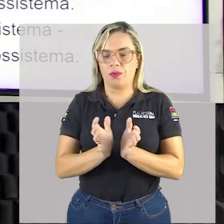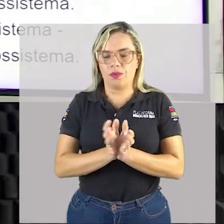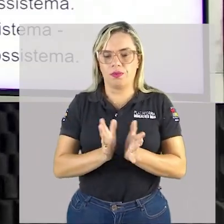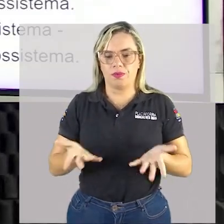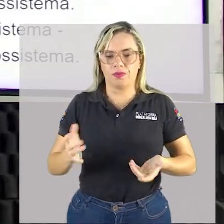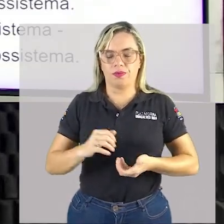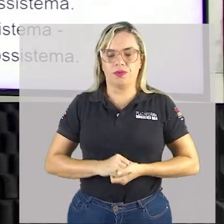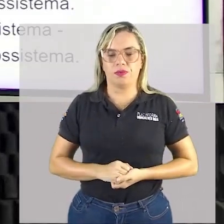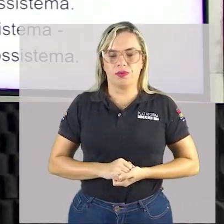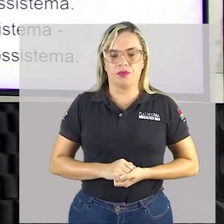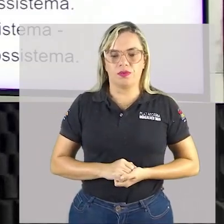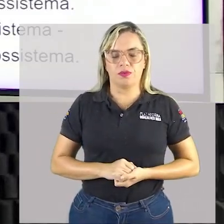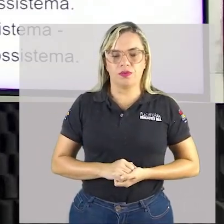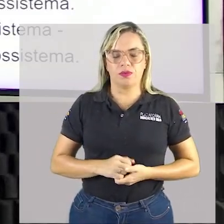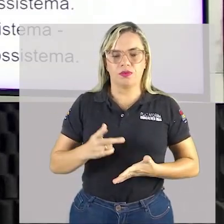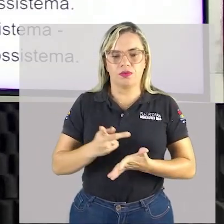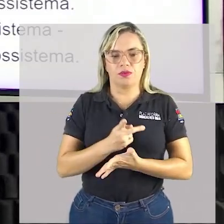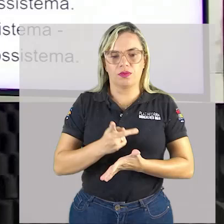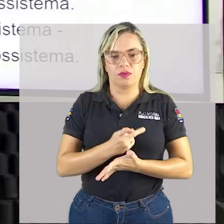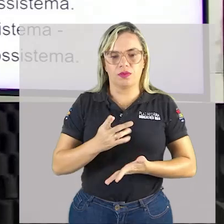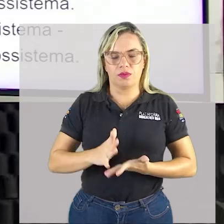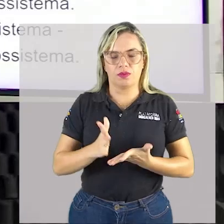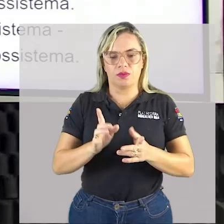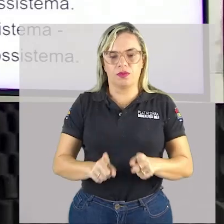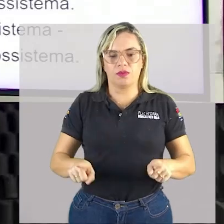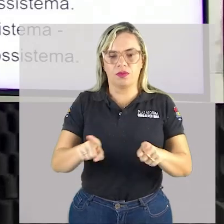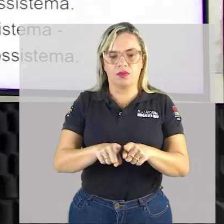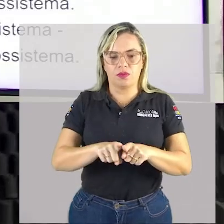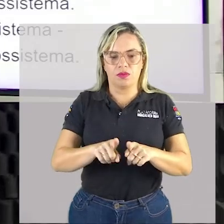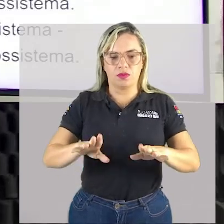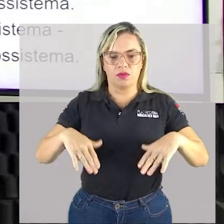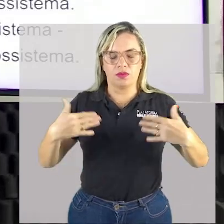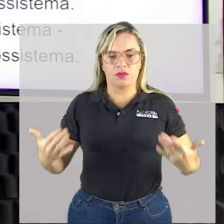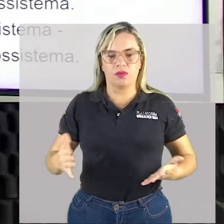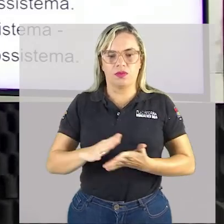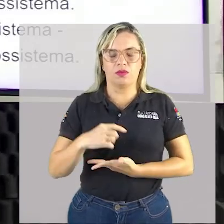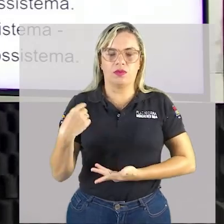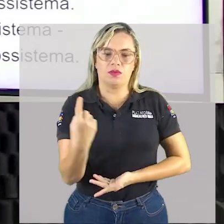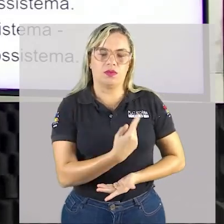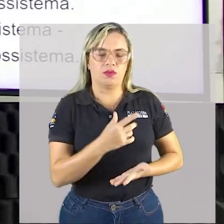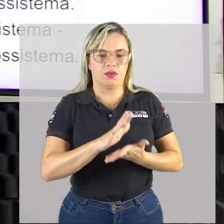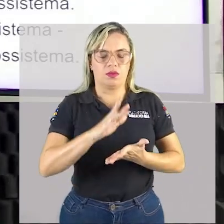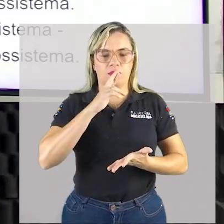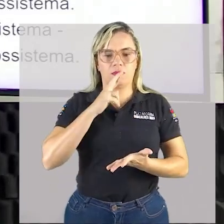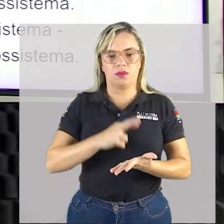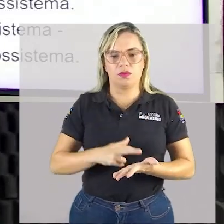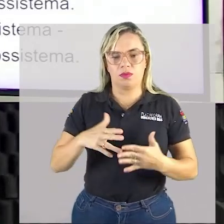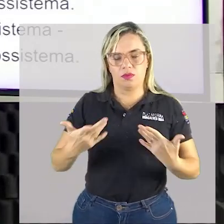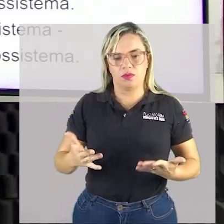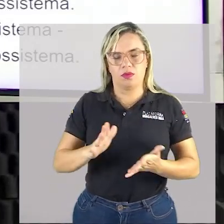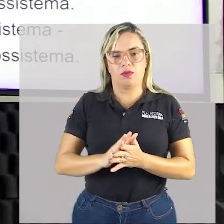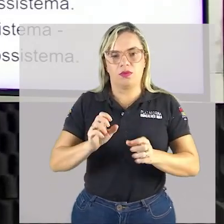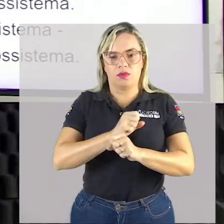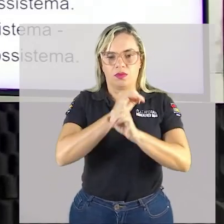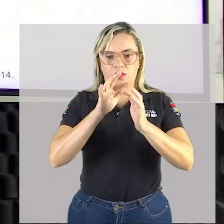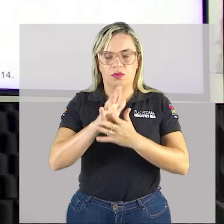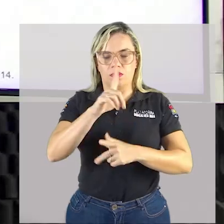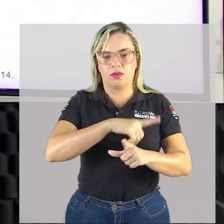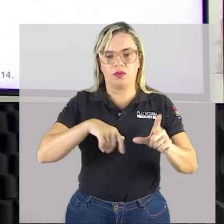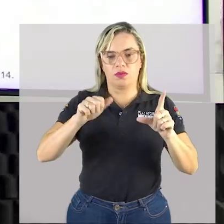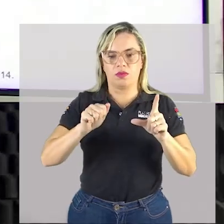sistema, organismo. Então, aqui já tem um equívoco também na letra E. Então, a nossa resposta é, inevitavelmente, a letra